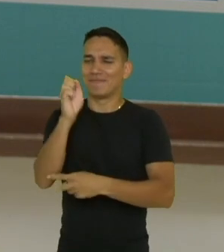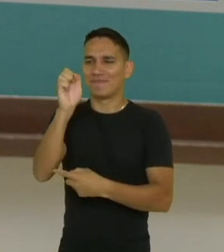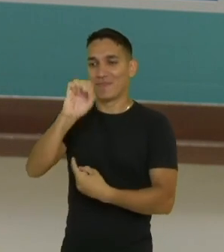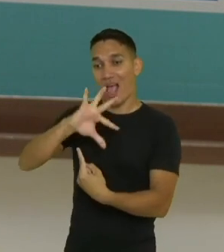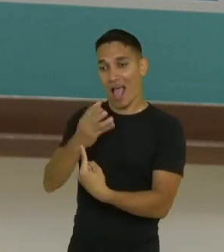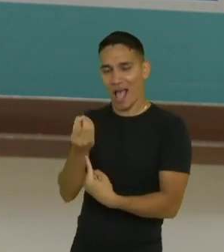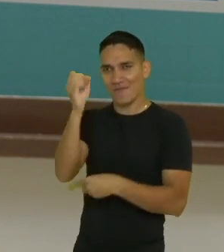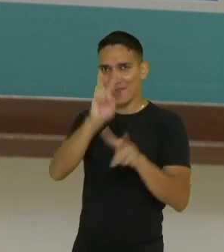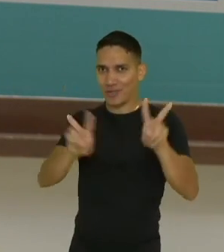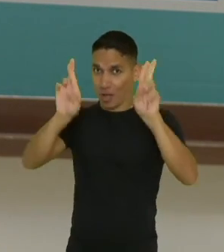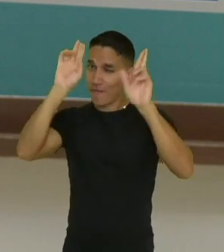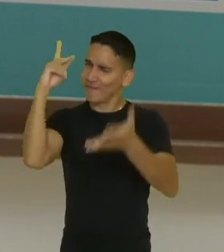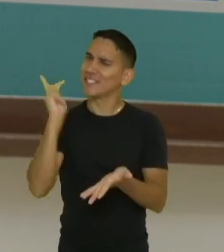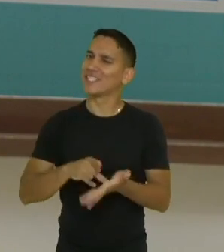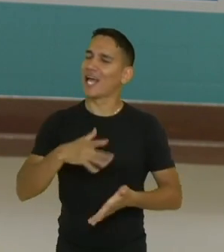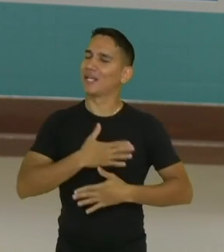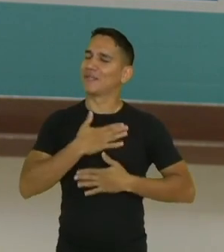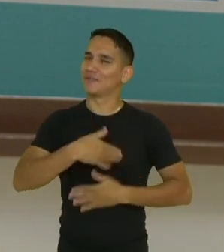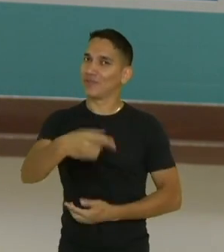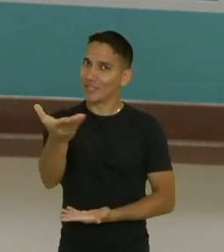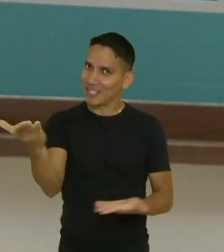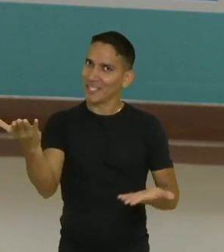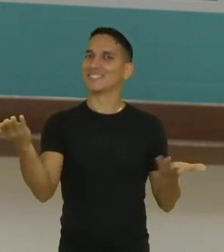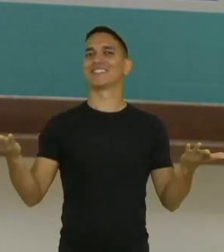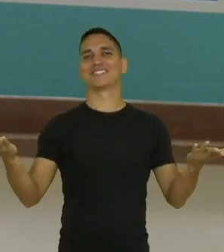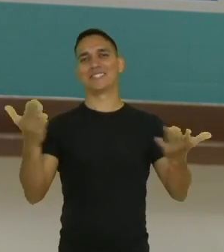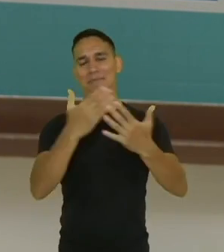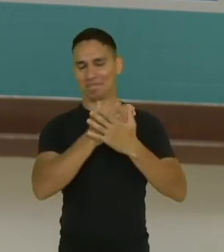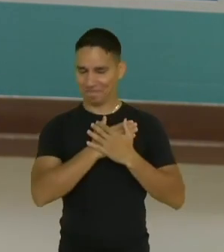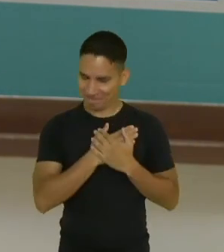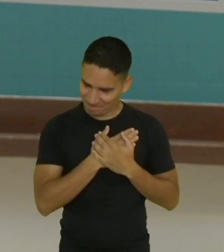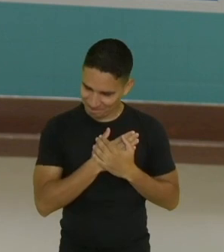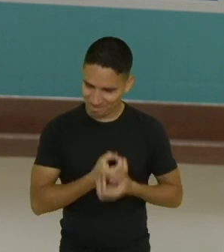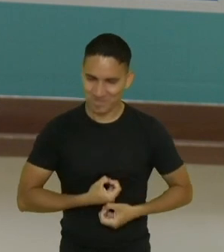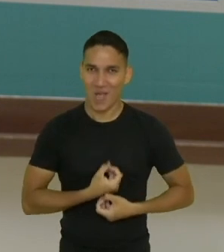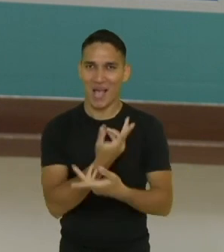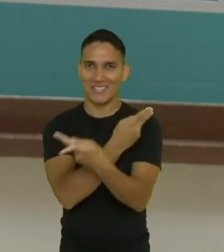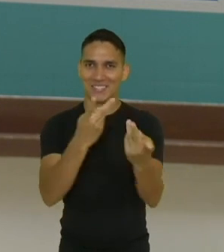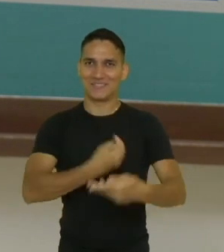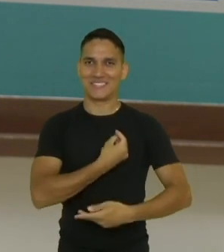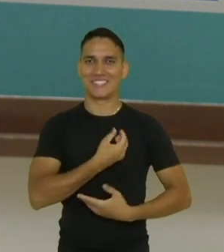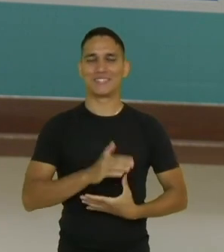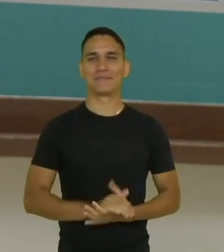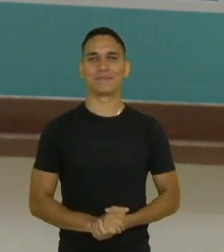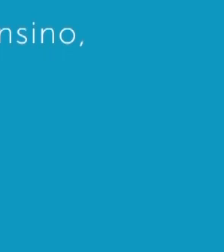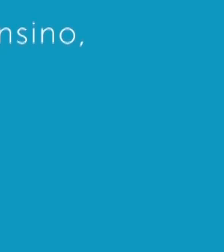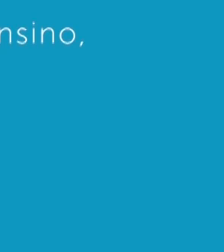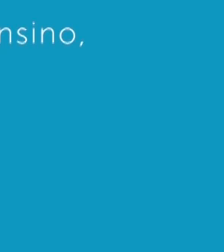realmente espero que você tenha gostado e muita poesia na sua vida.